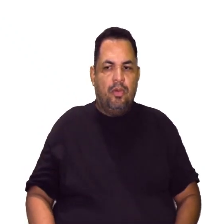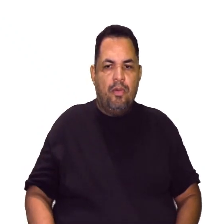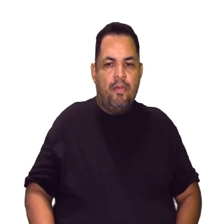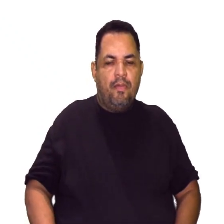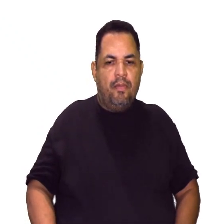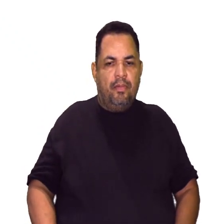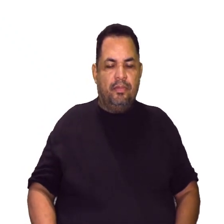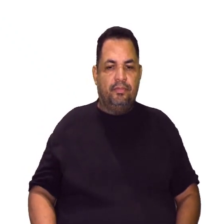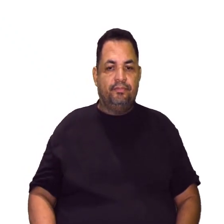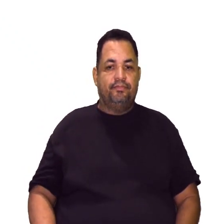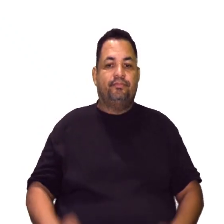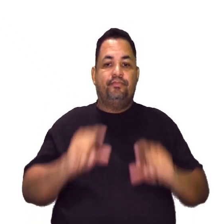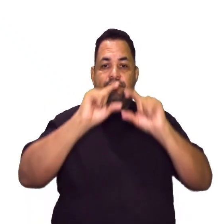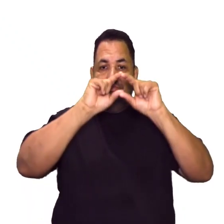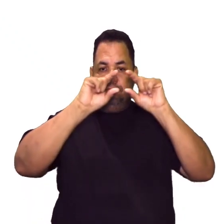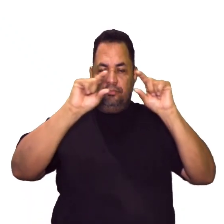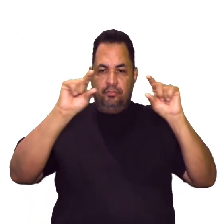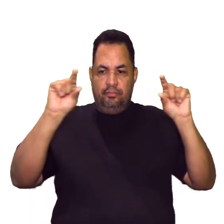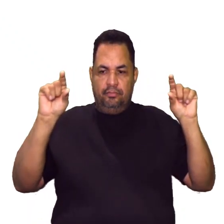diante do enunciado,